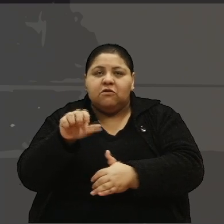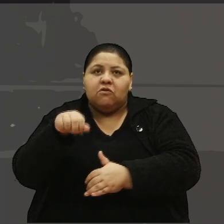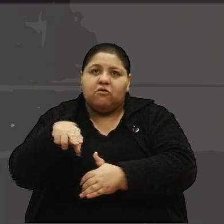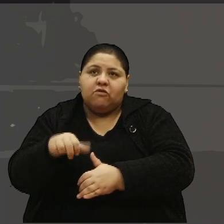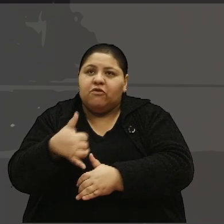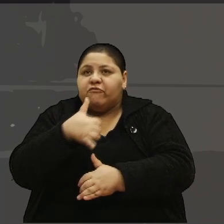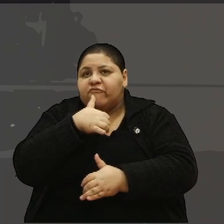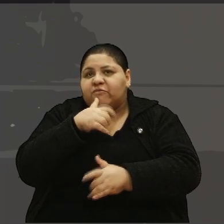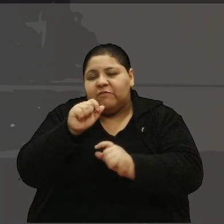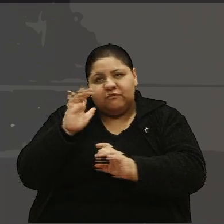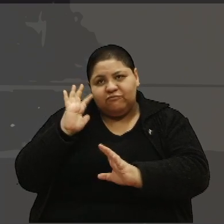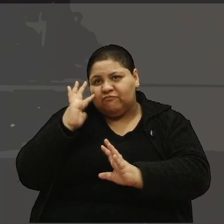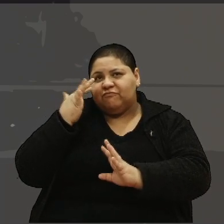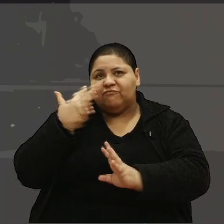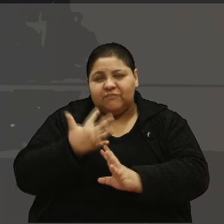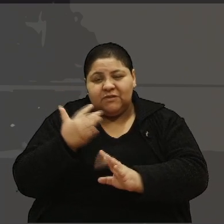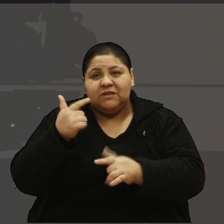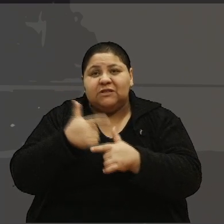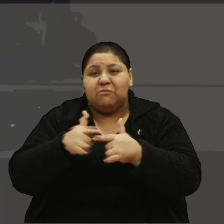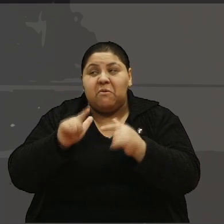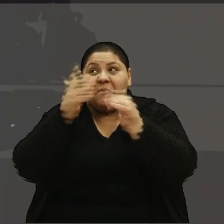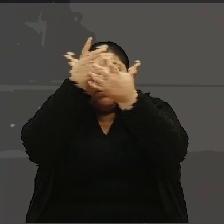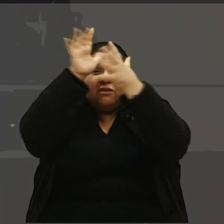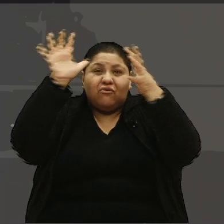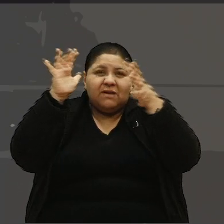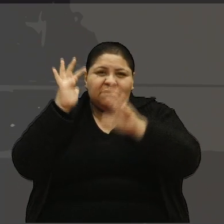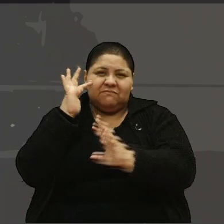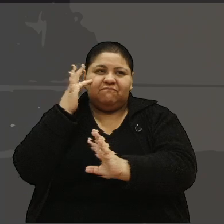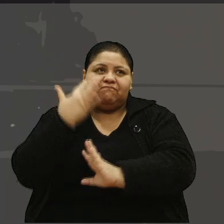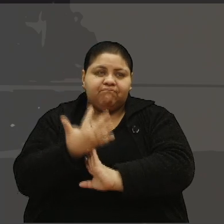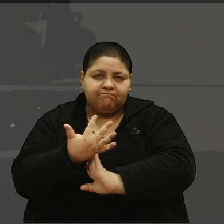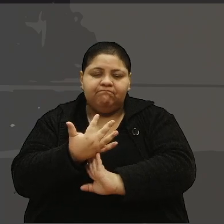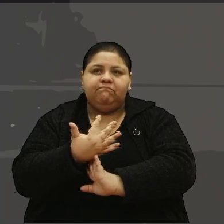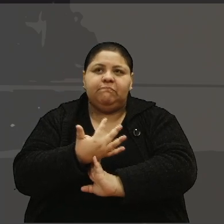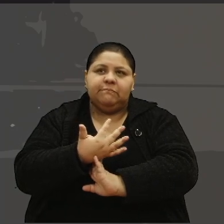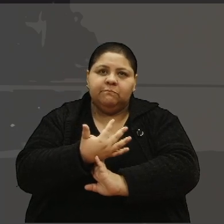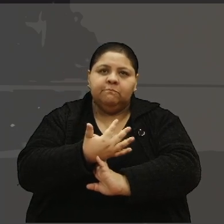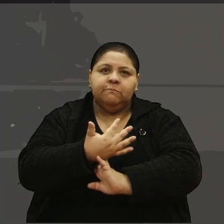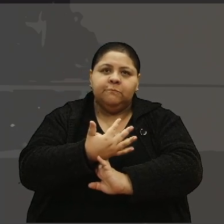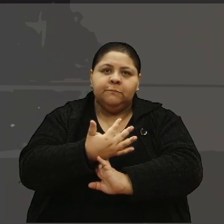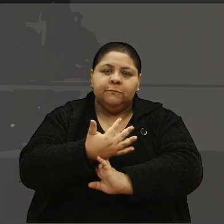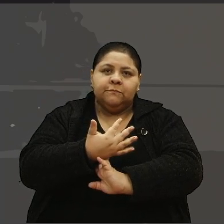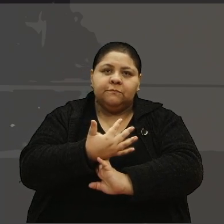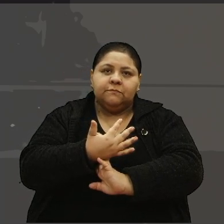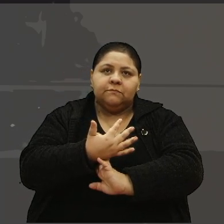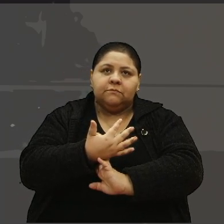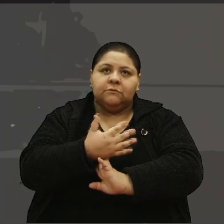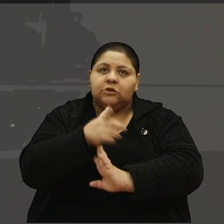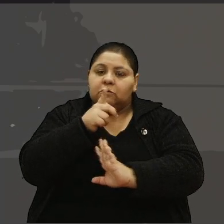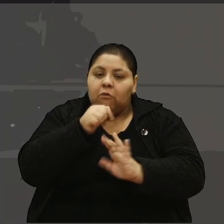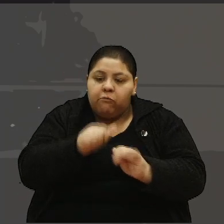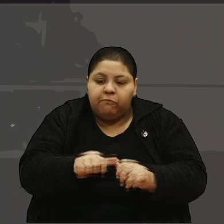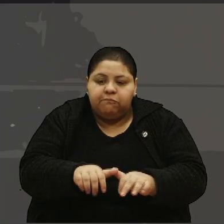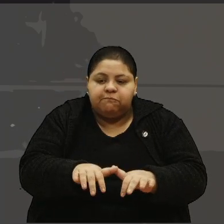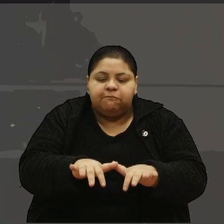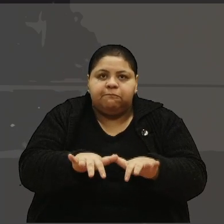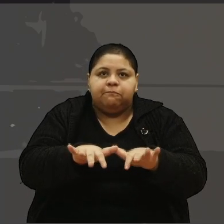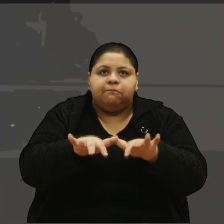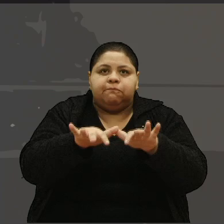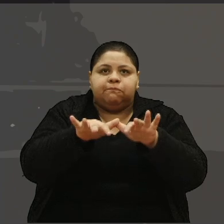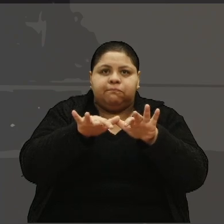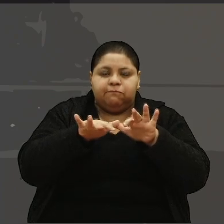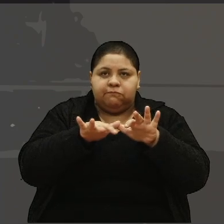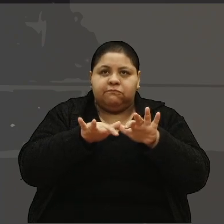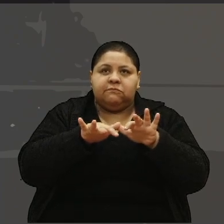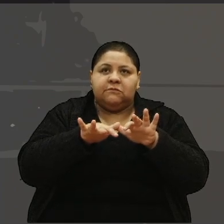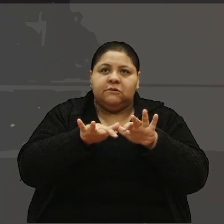está acontecendo, os intempéries da natureza, está transbordando. E